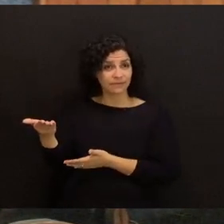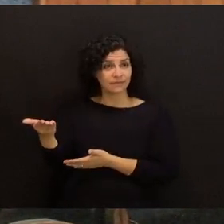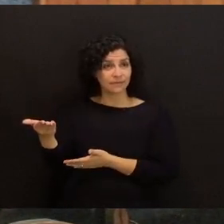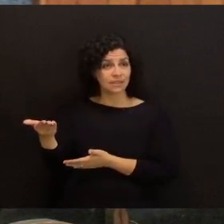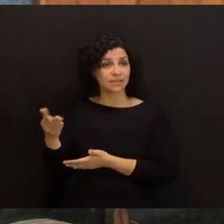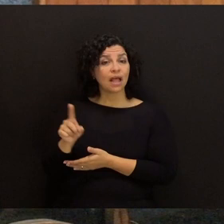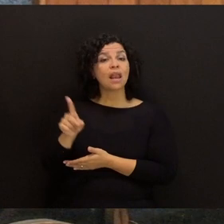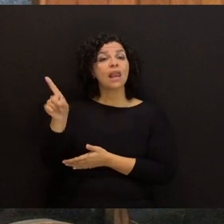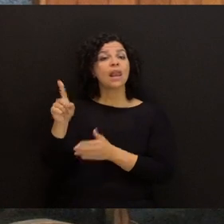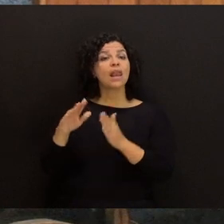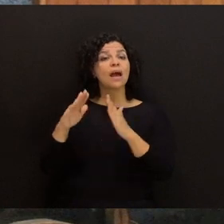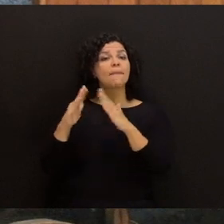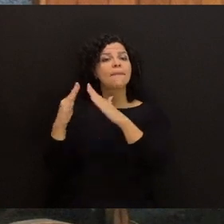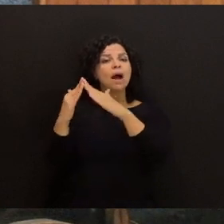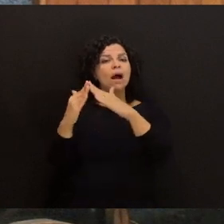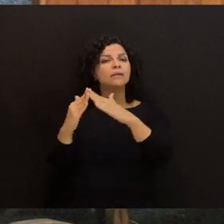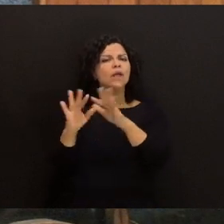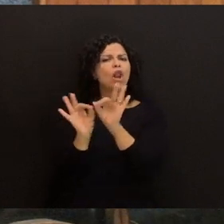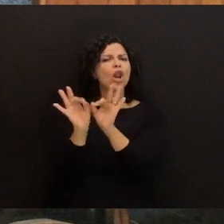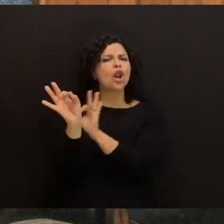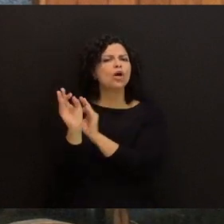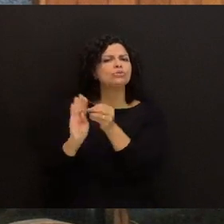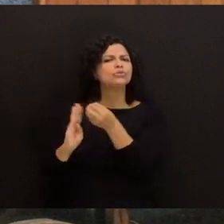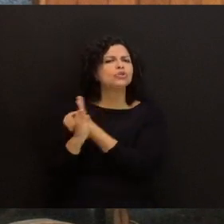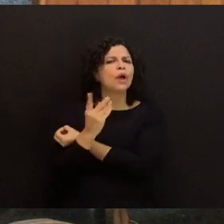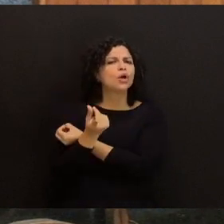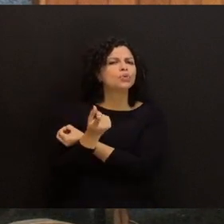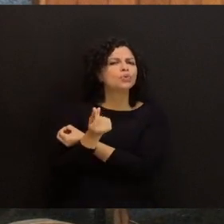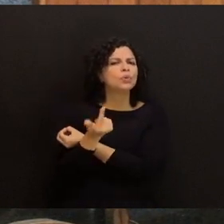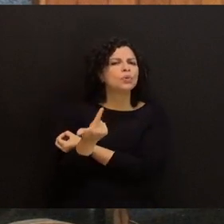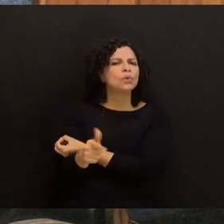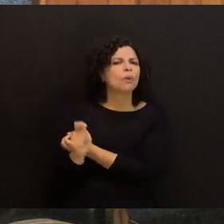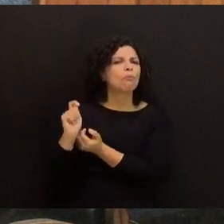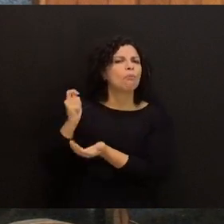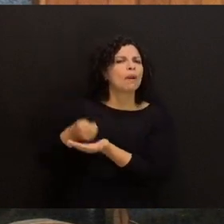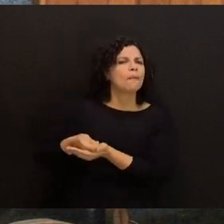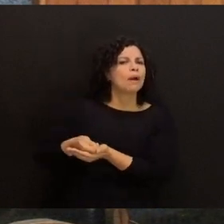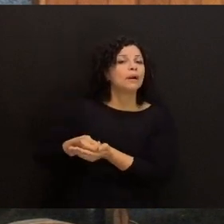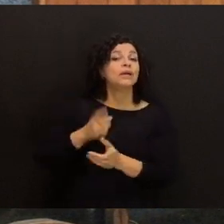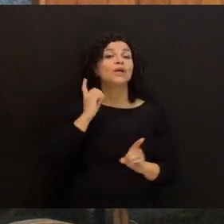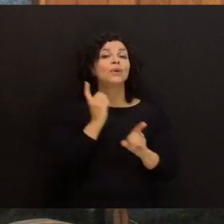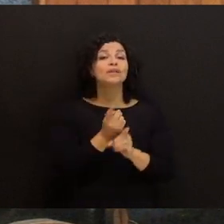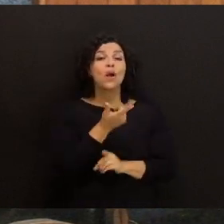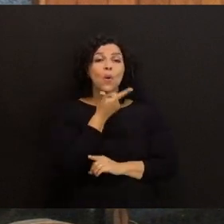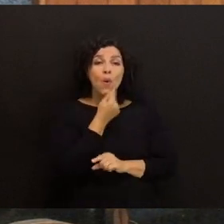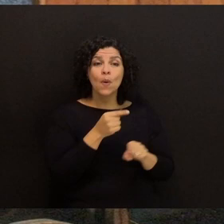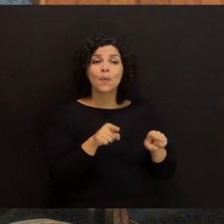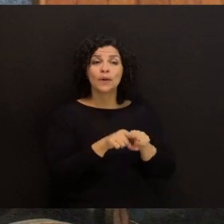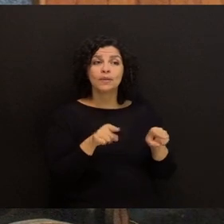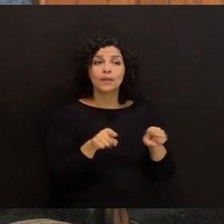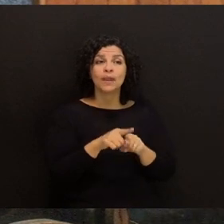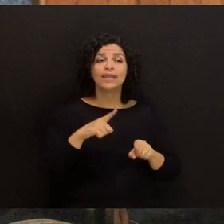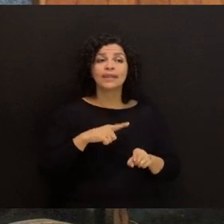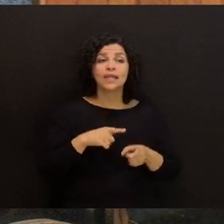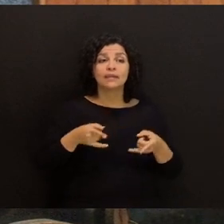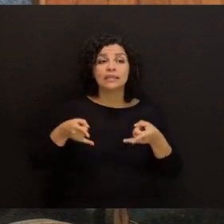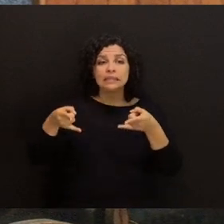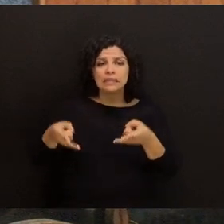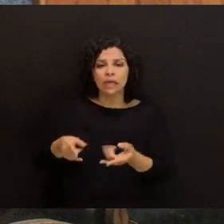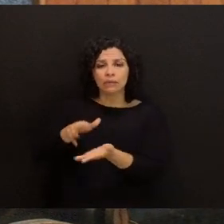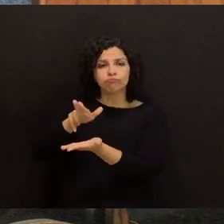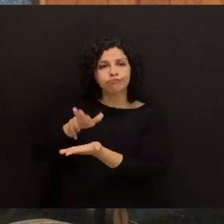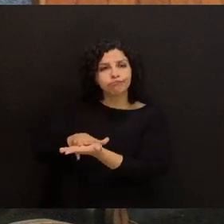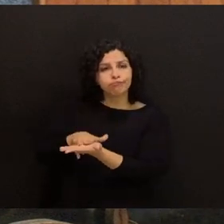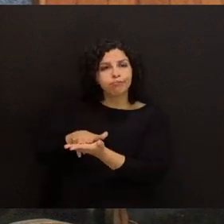na periferia as pessoas que não têm condição encontrei o senhor também estava acamado porque